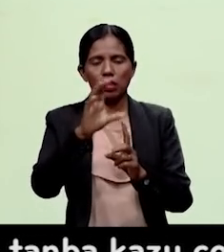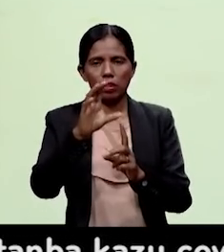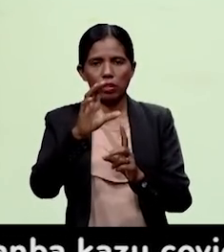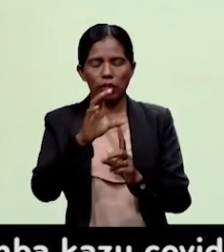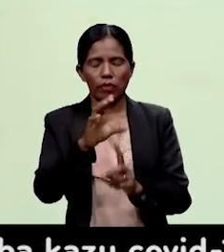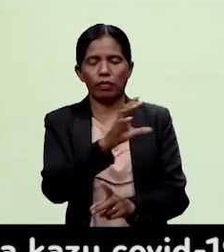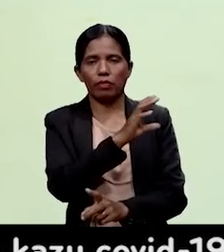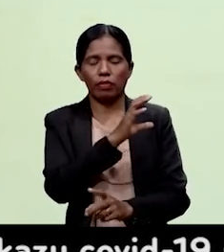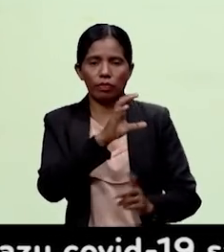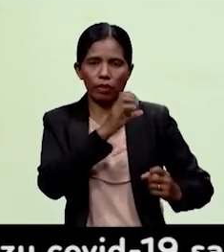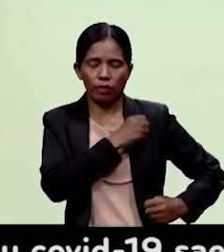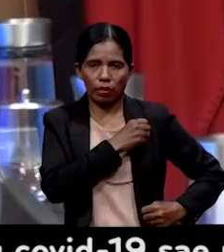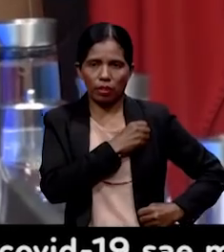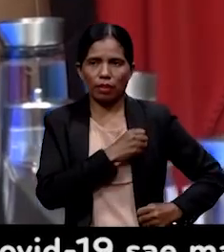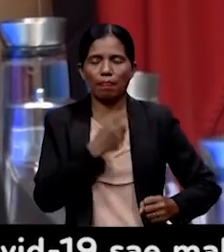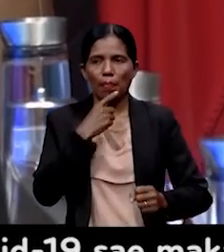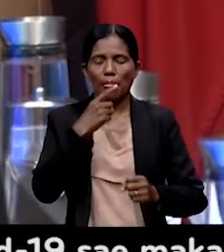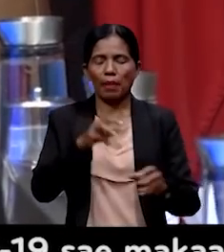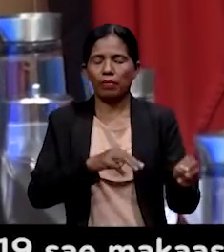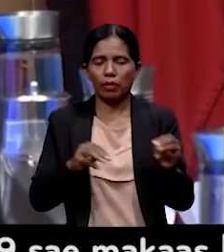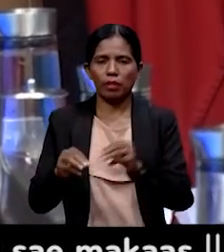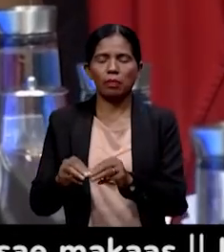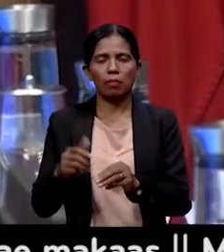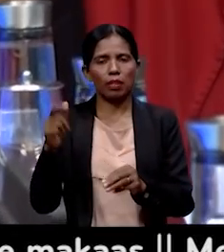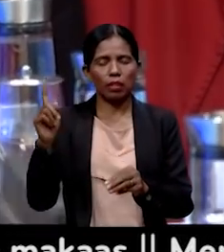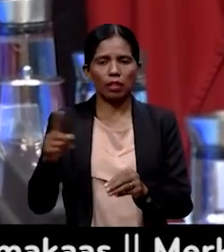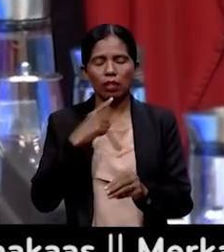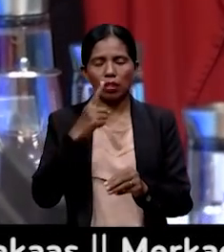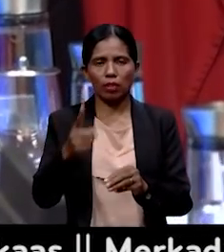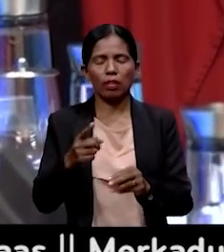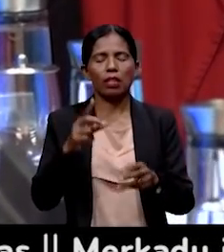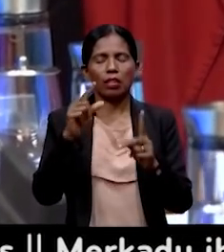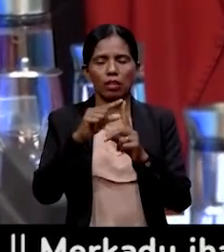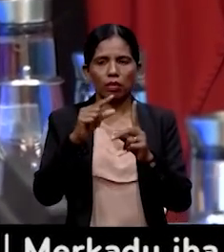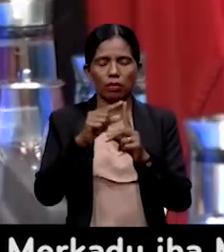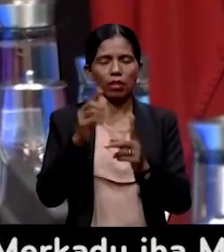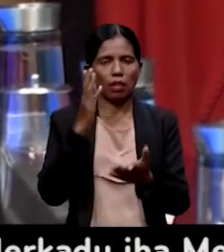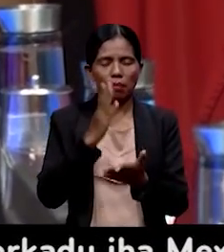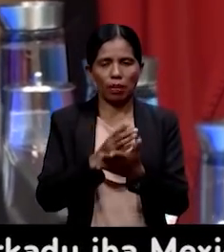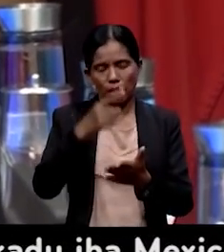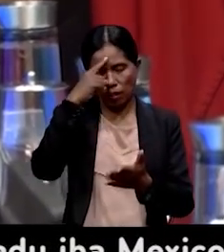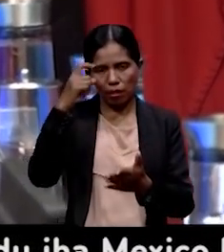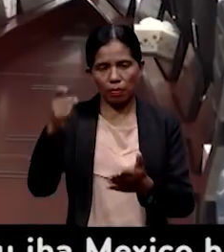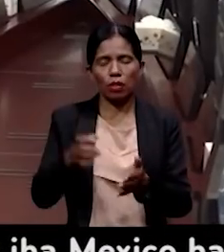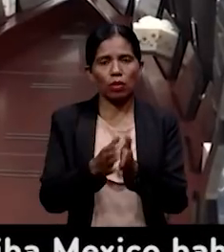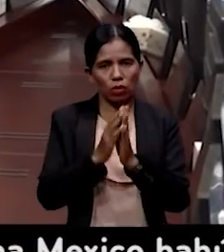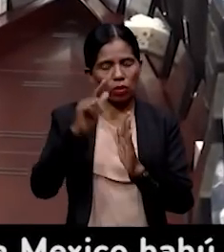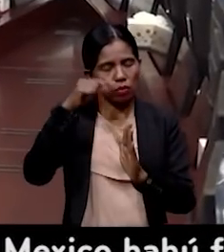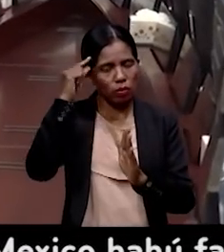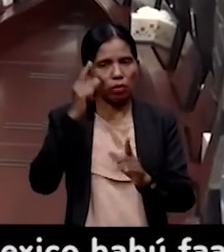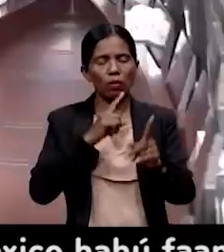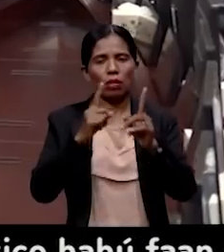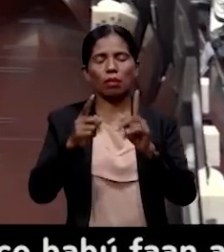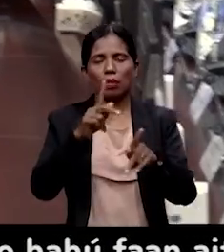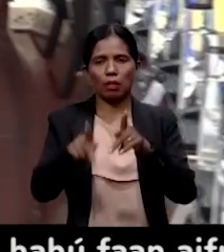Armadas. Coliati explica mudança posição, bania normal, mas be Coliati lamenta o liafuan Ezonera. Tambane, Coliati husu governo, ato explica ba